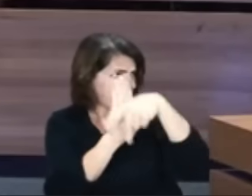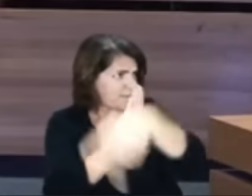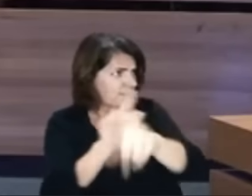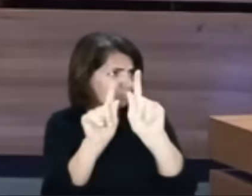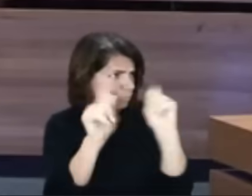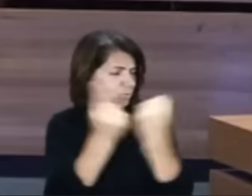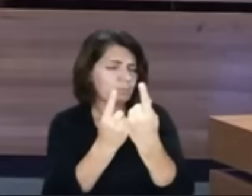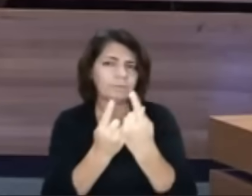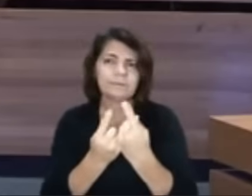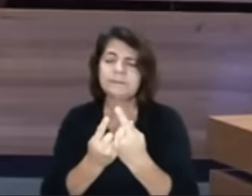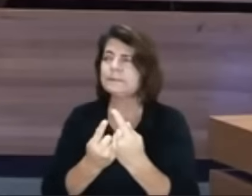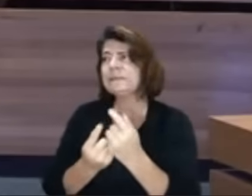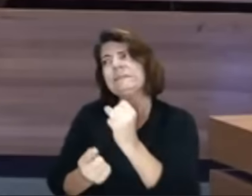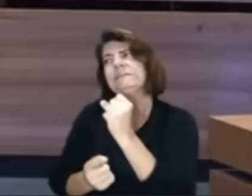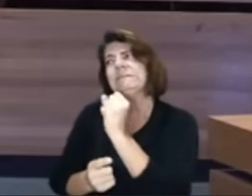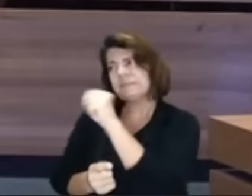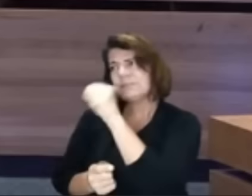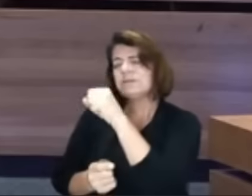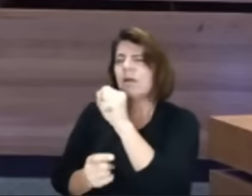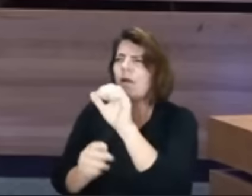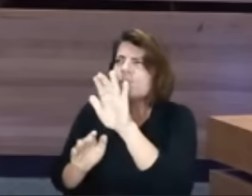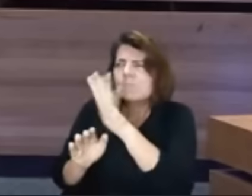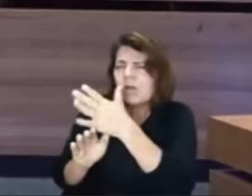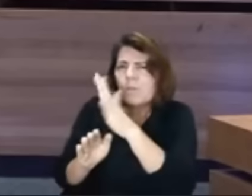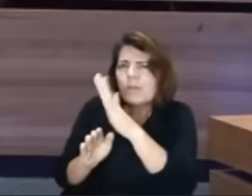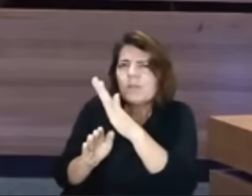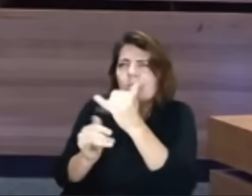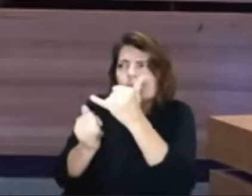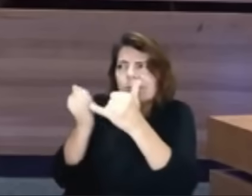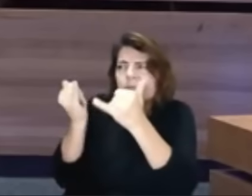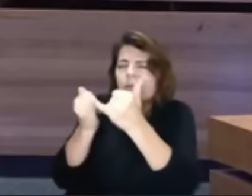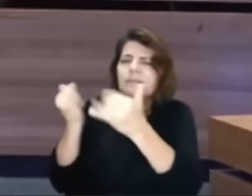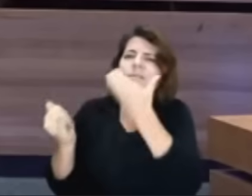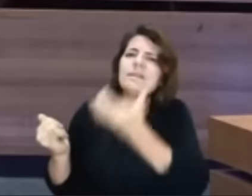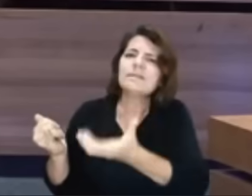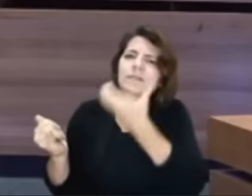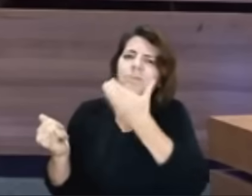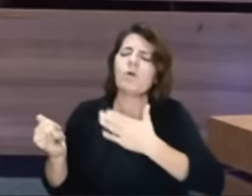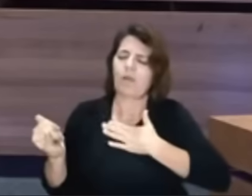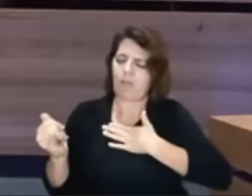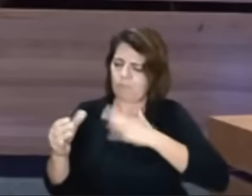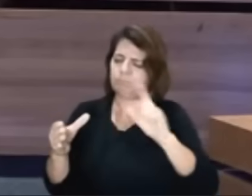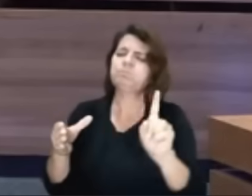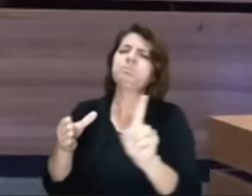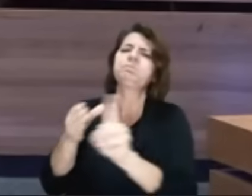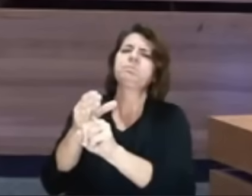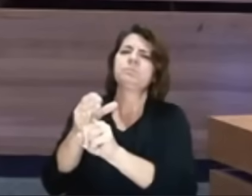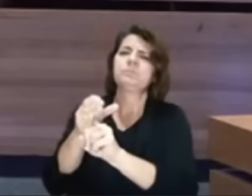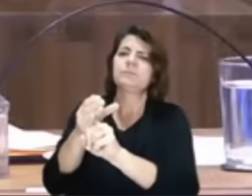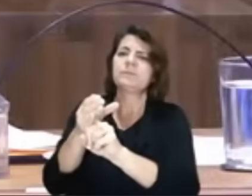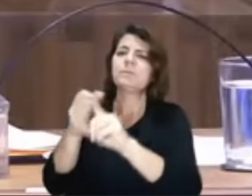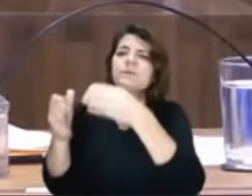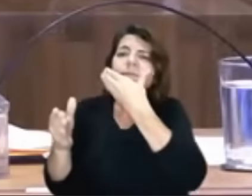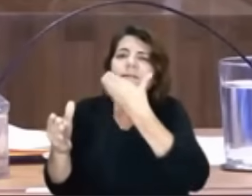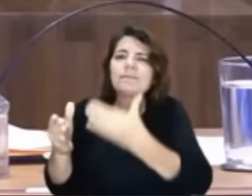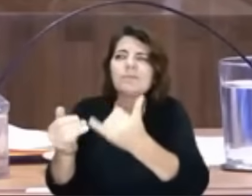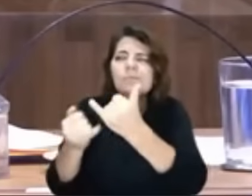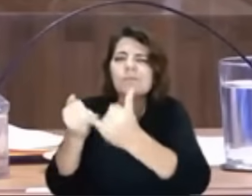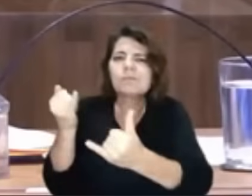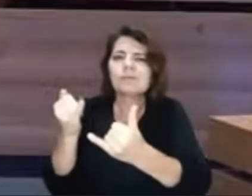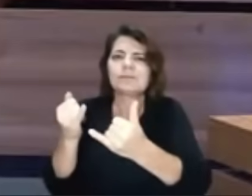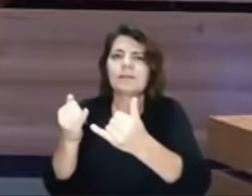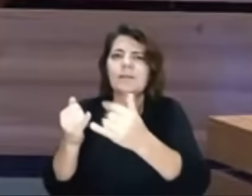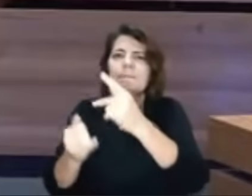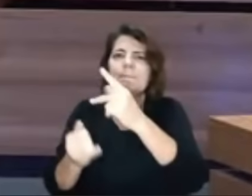o final de meio de Dezembro final de dezembro esse grupo também foi desativado esse petic comitê